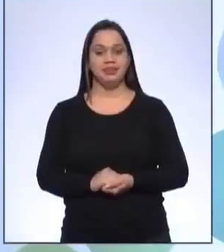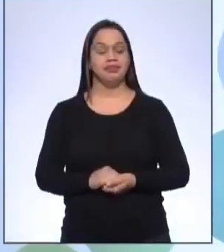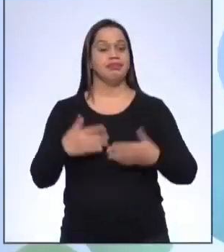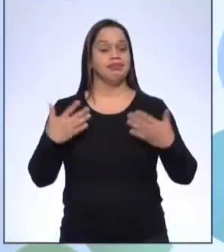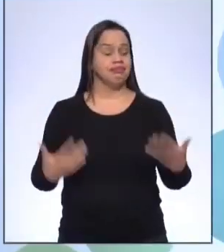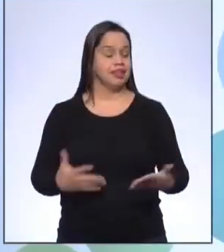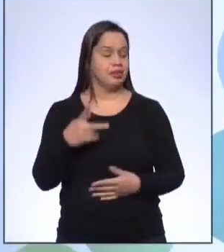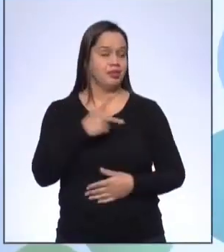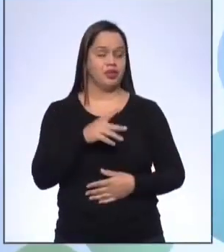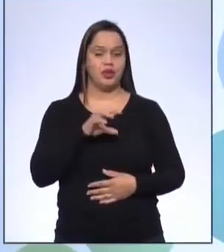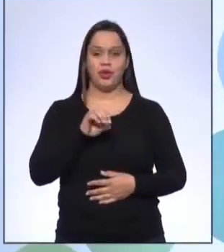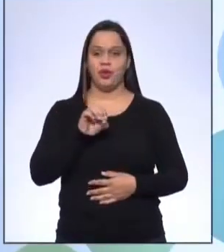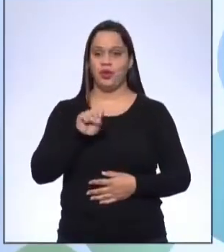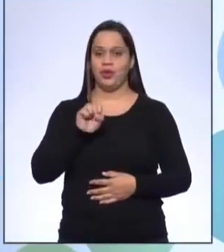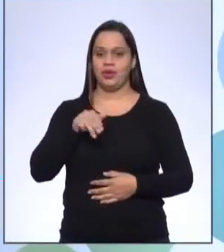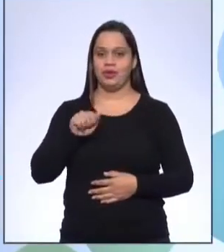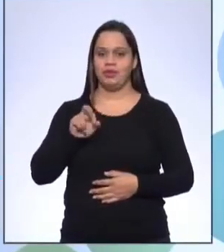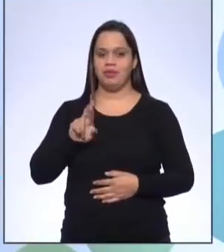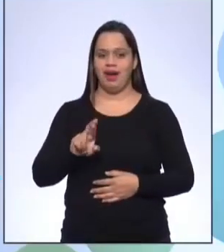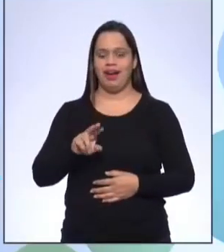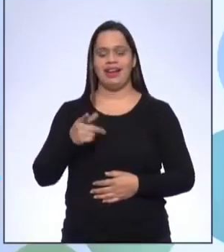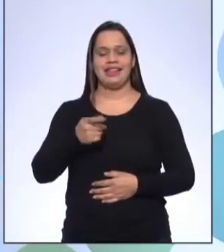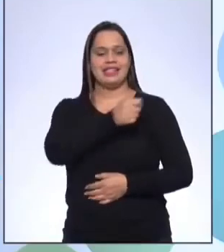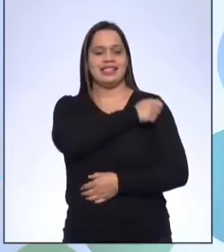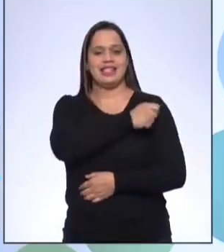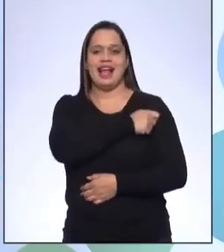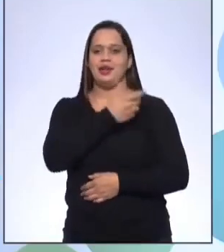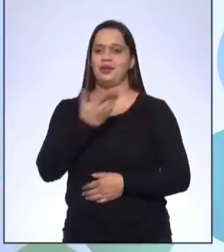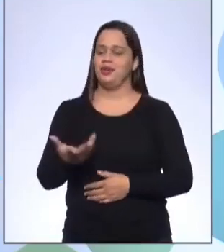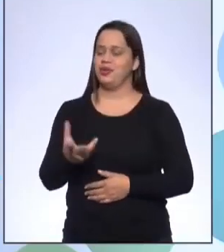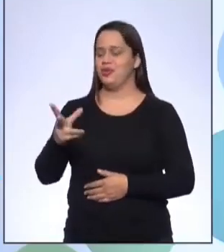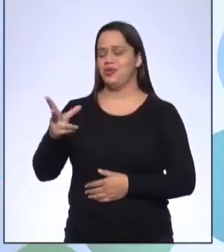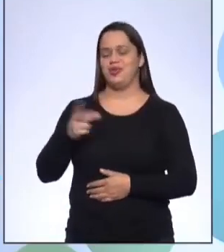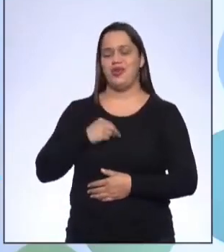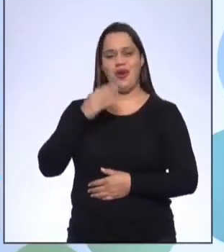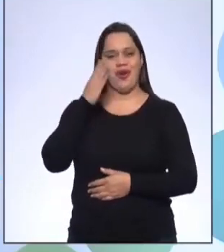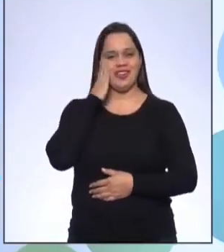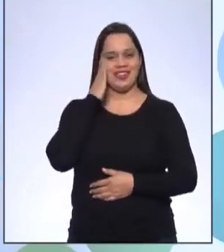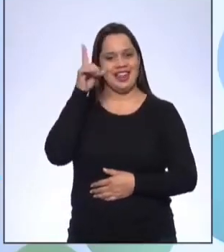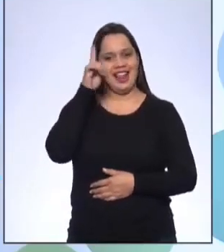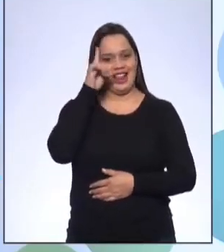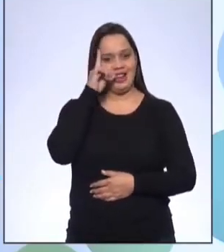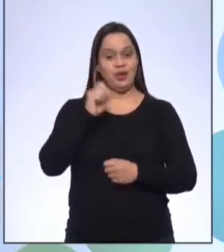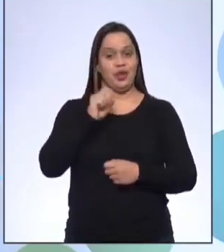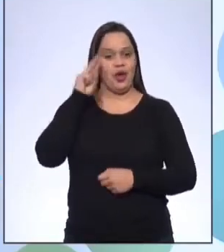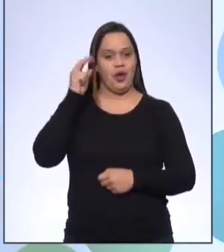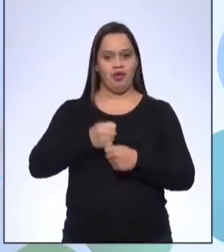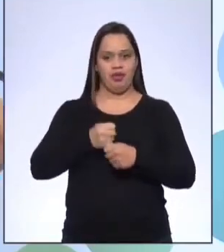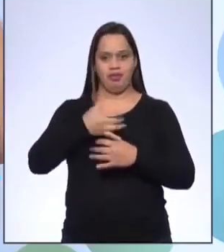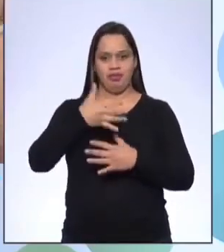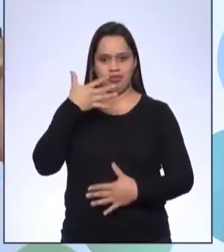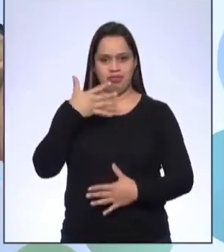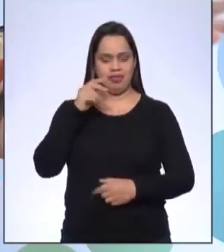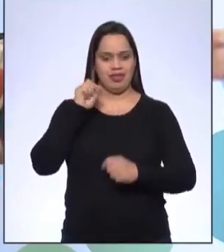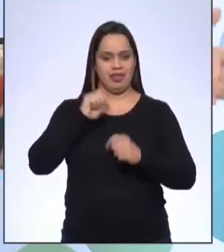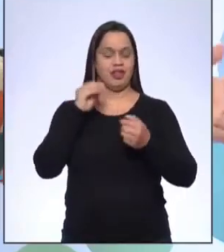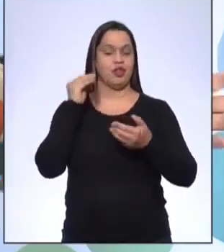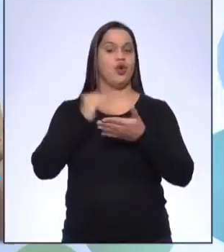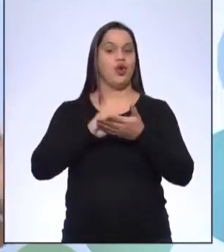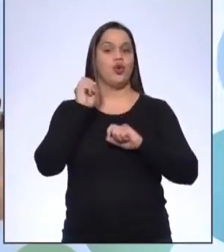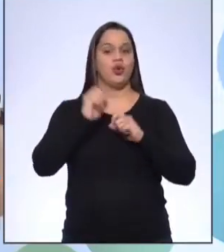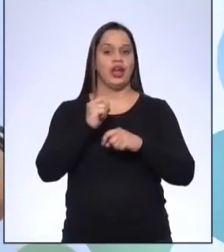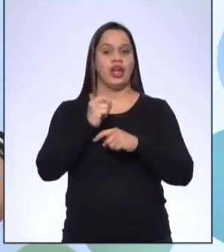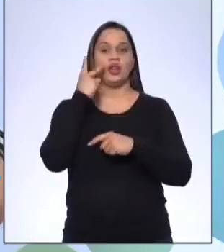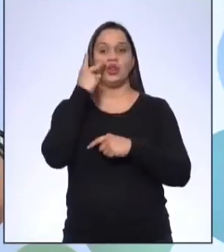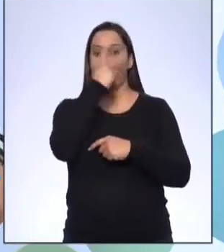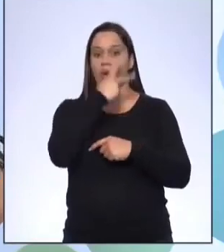Osmar, olha, esses alunos, eles me surpreendem a cada dia. O que eu mais vi aqui nesse chat são 2 horas, 2 horas, 2 horas, 2 horas, 2